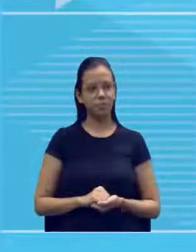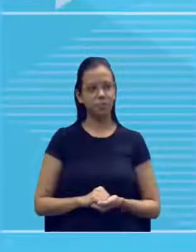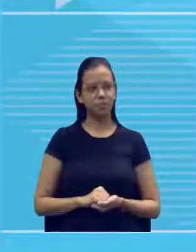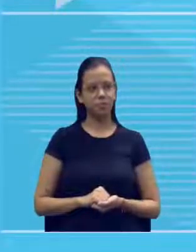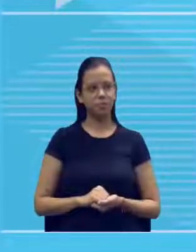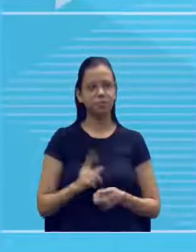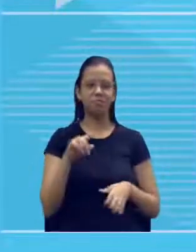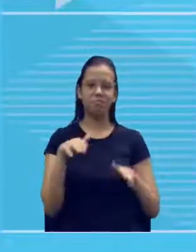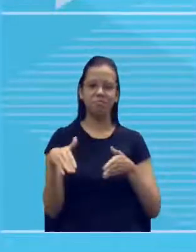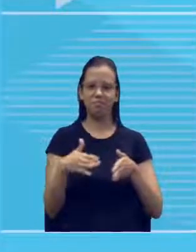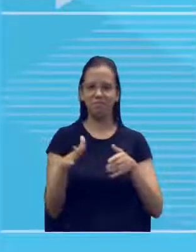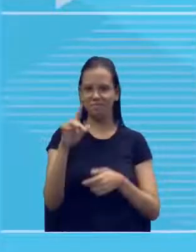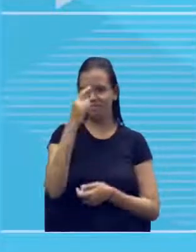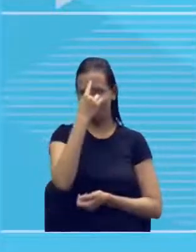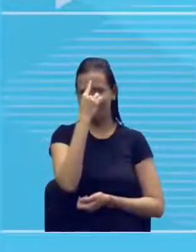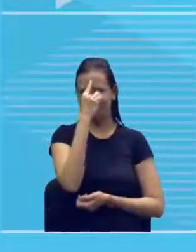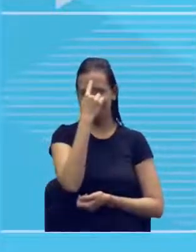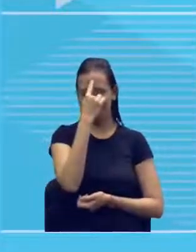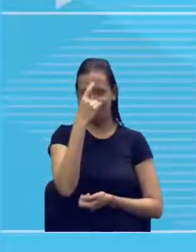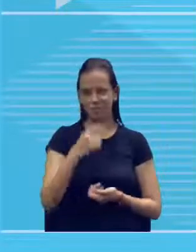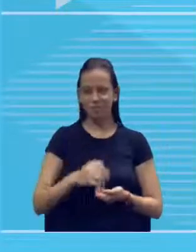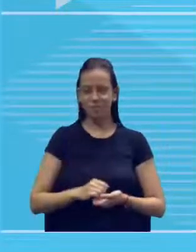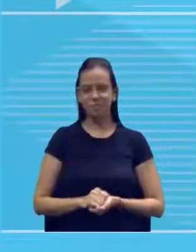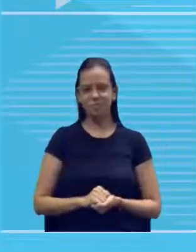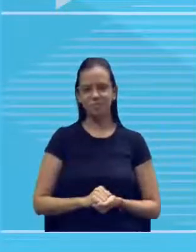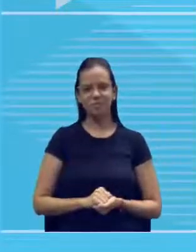Caminho das Índias, né?